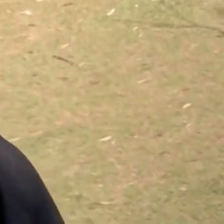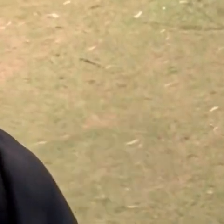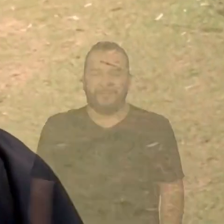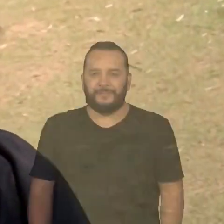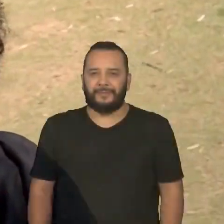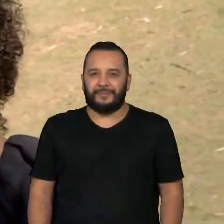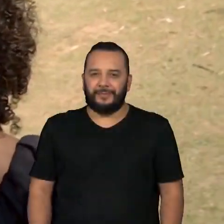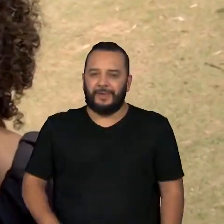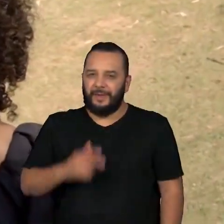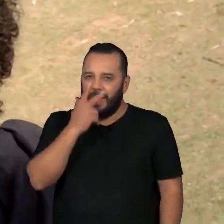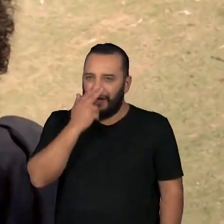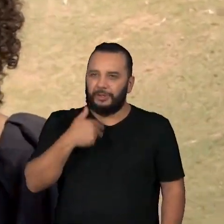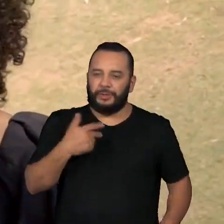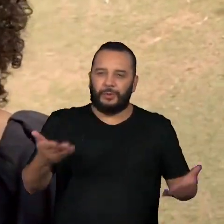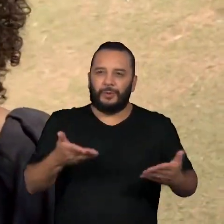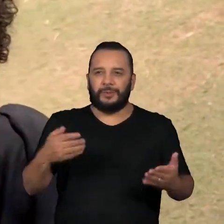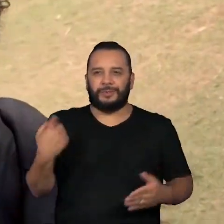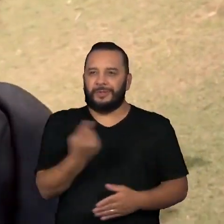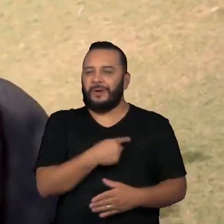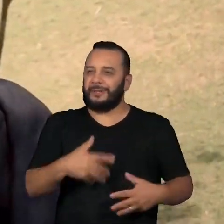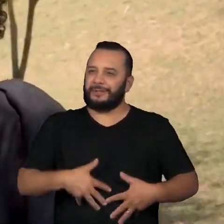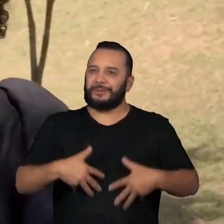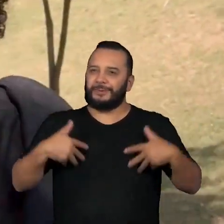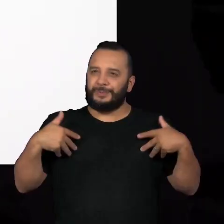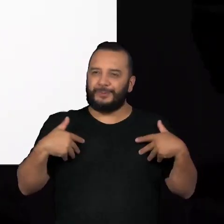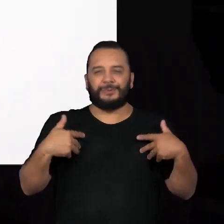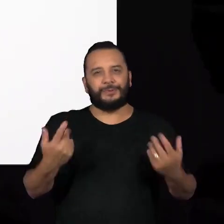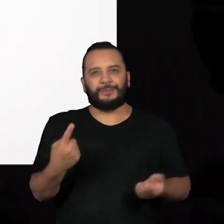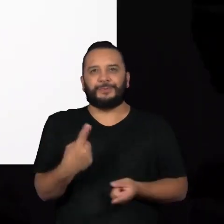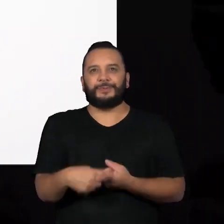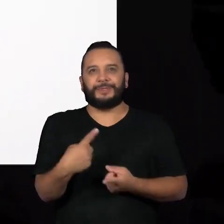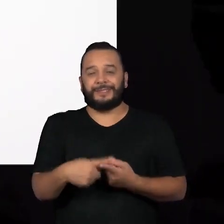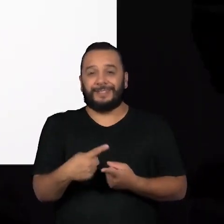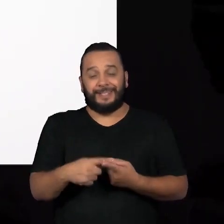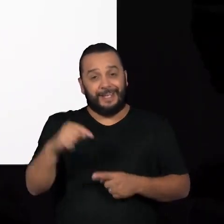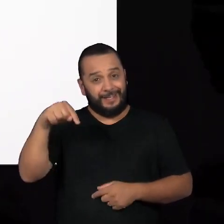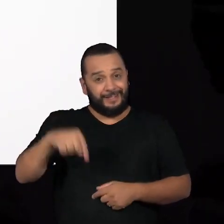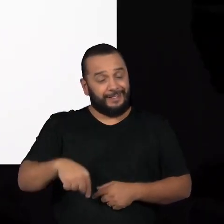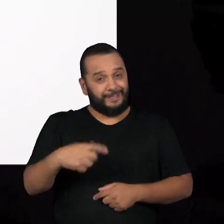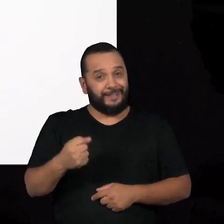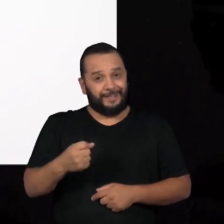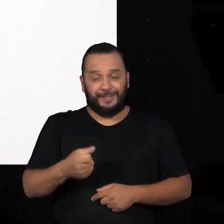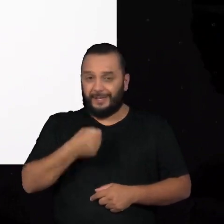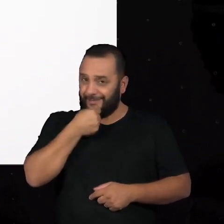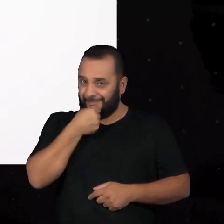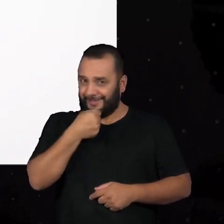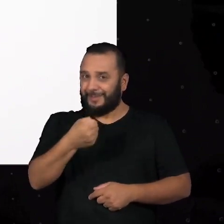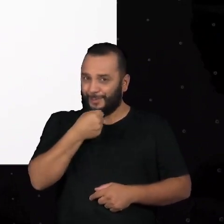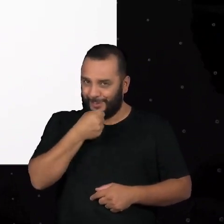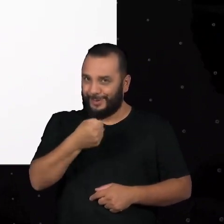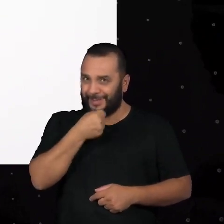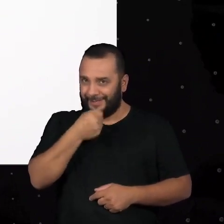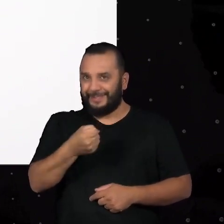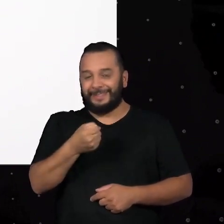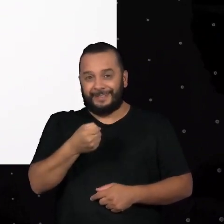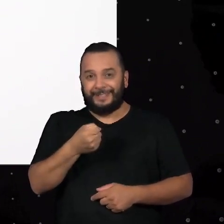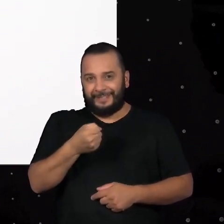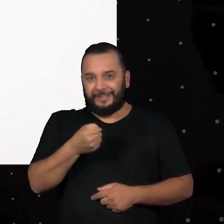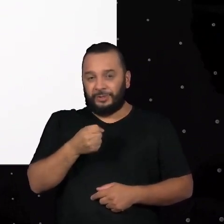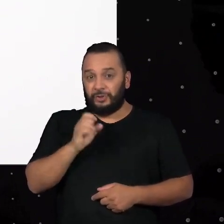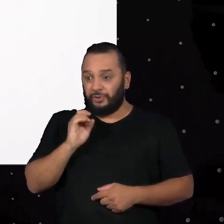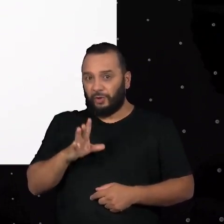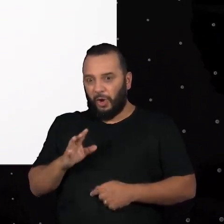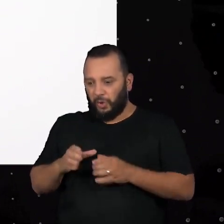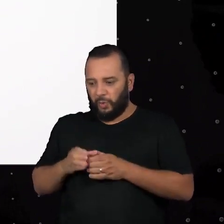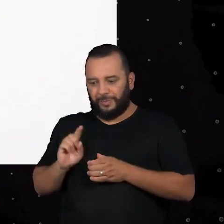Eu acho que hoje a gente se orgulha muito de ser uma redação que tem repórteres para além das nossas